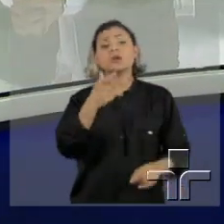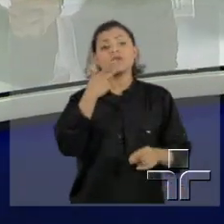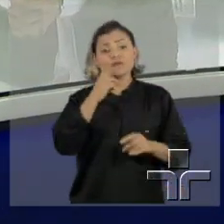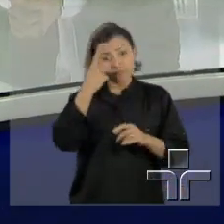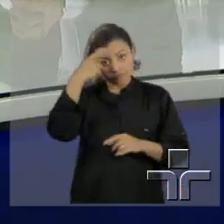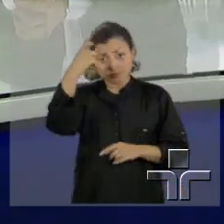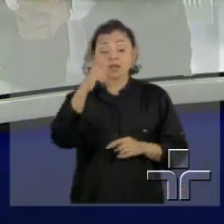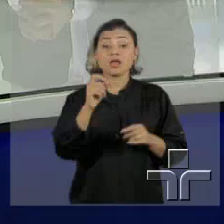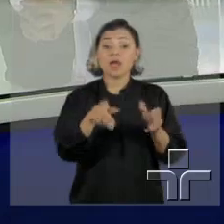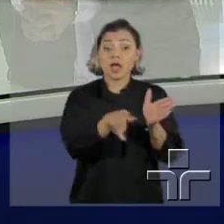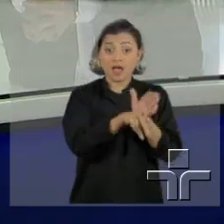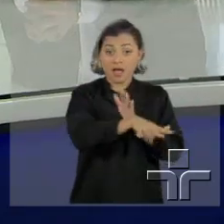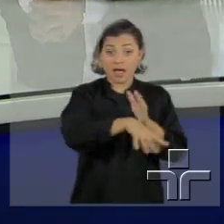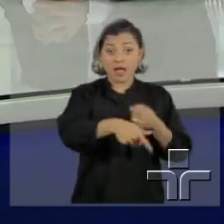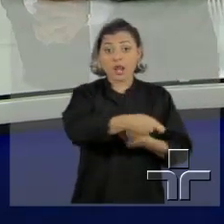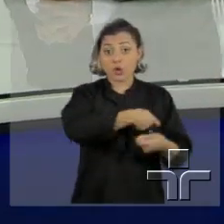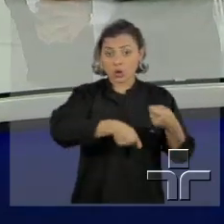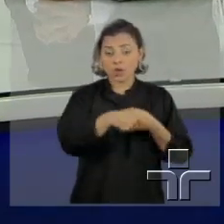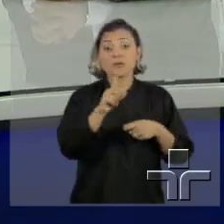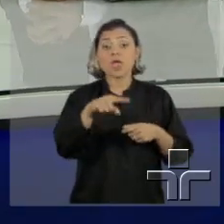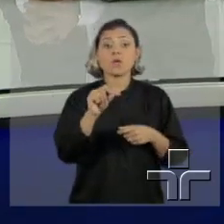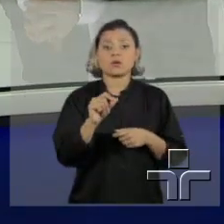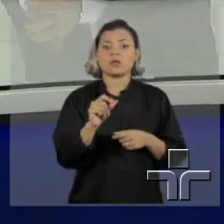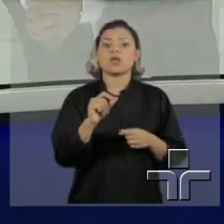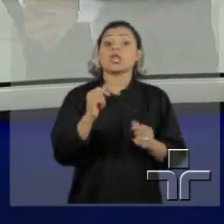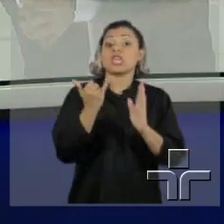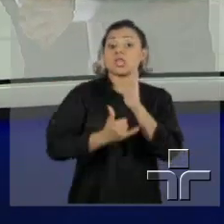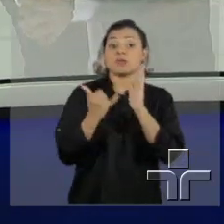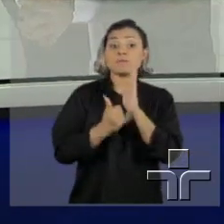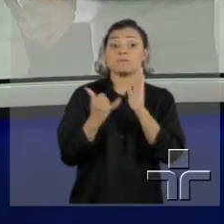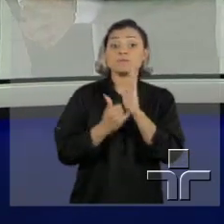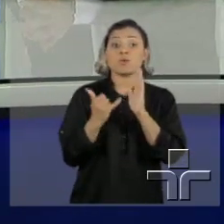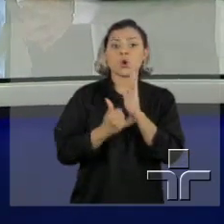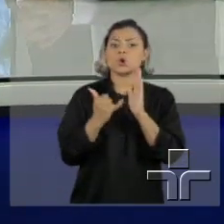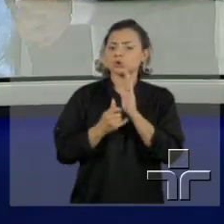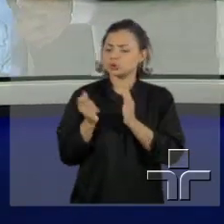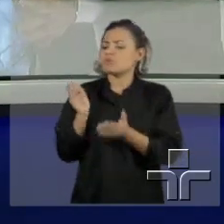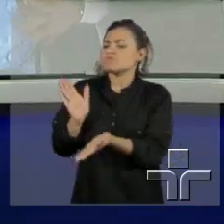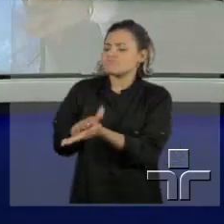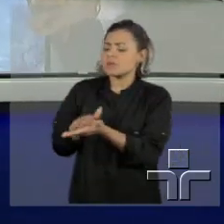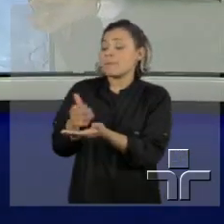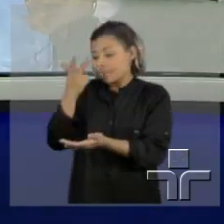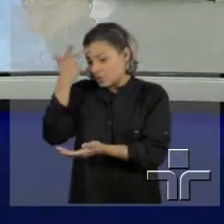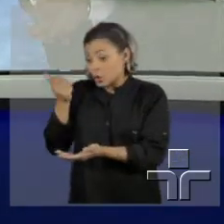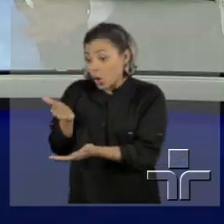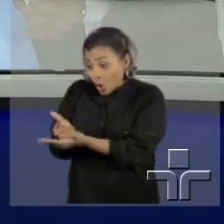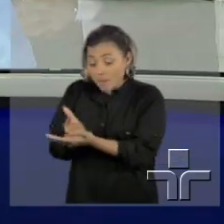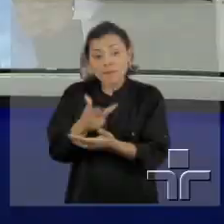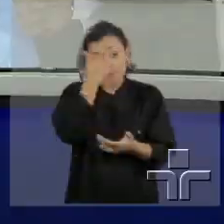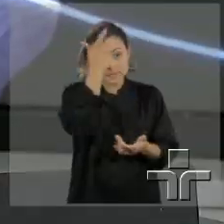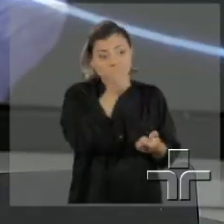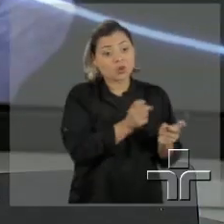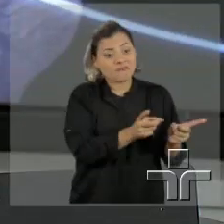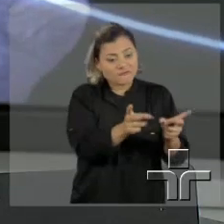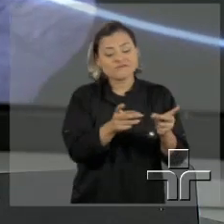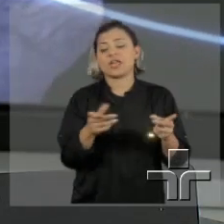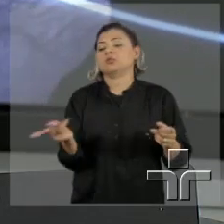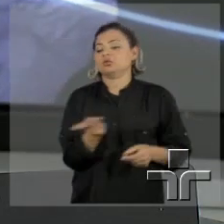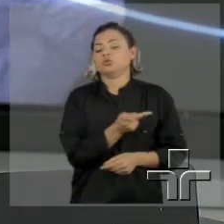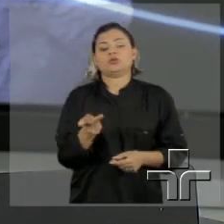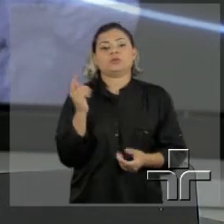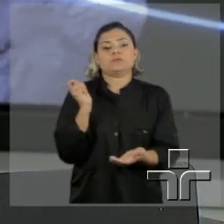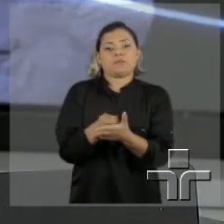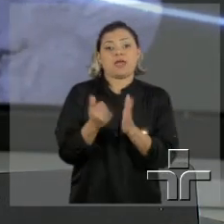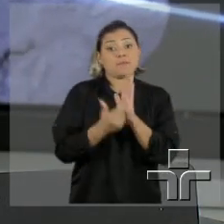econômica, é criar uma CPMF turbinada, com imposto sendo cobrado nas duas pontas, para quem compra e para quem vende. Nos resta aguardar